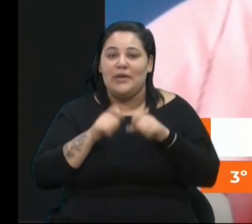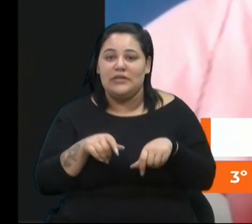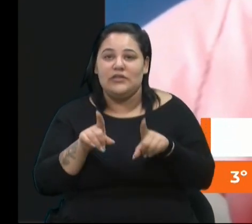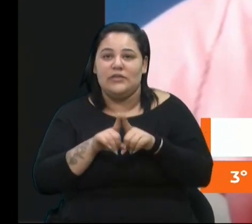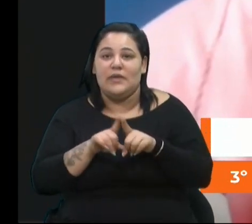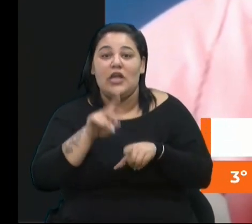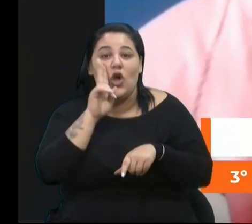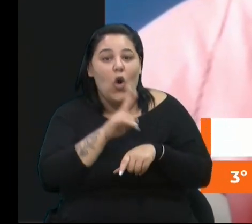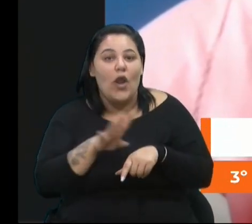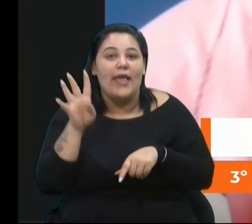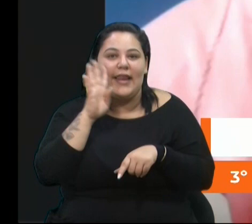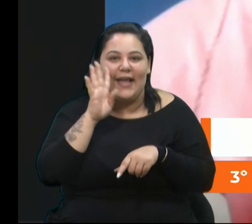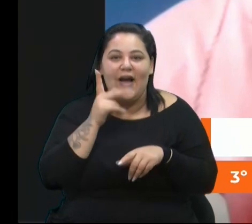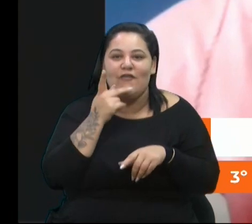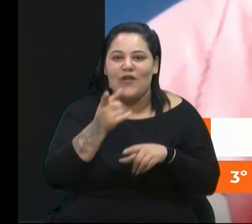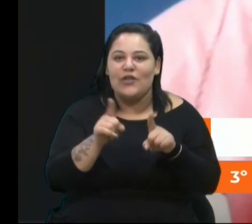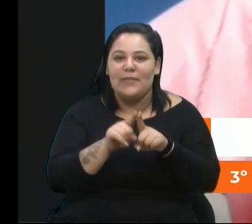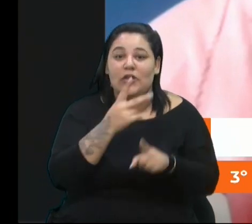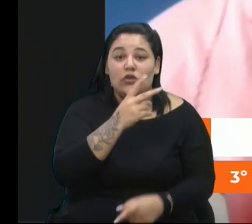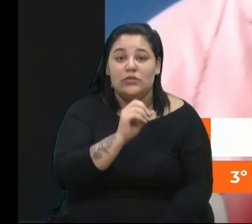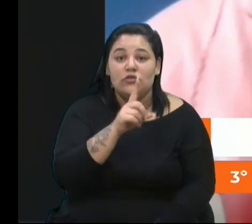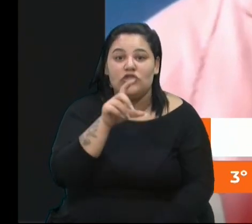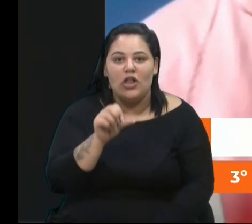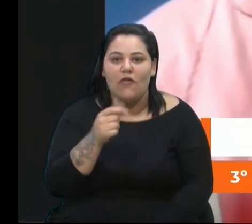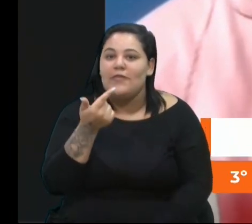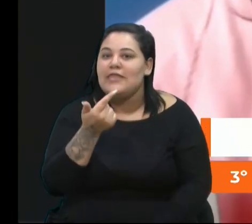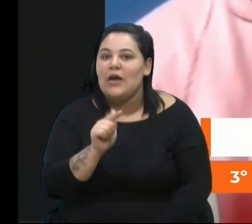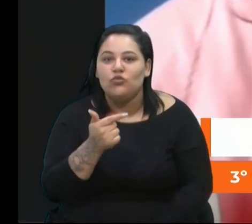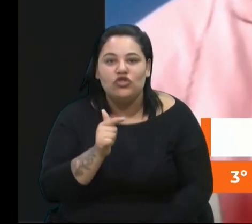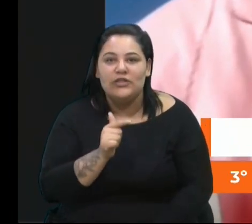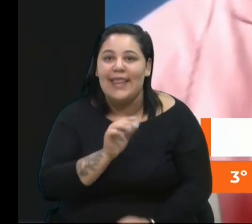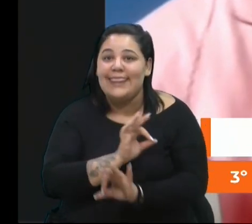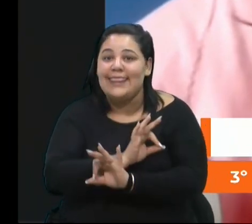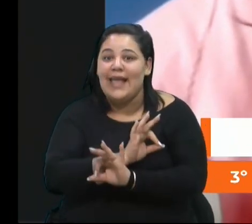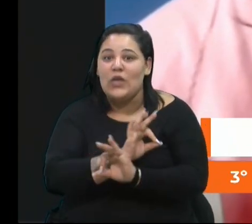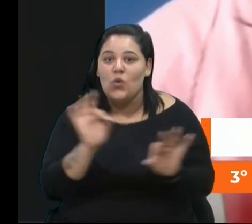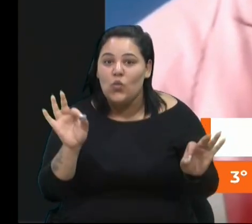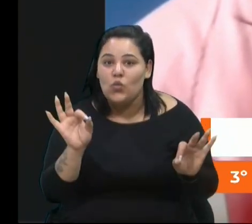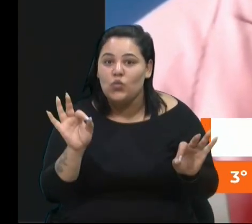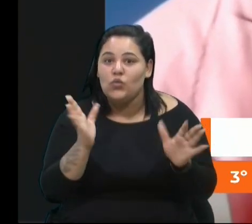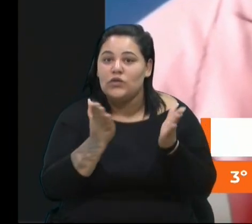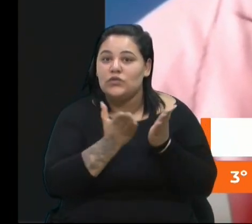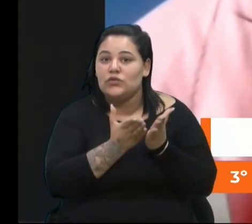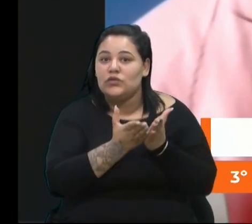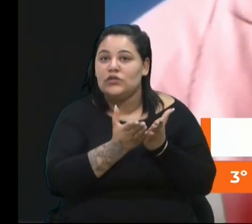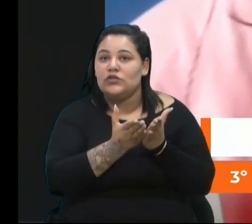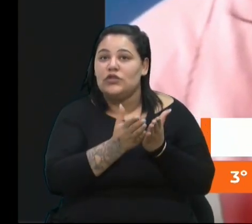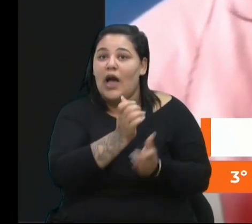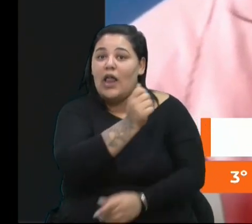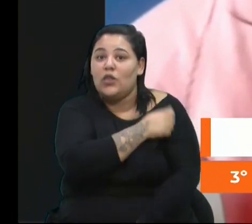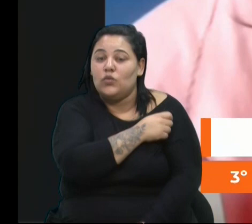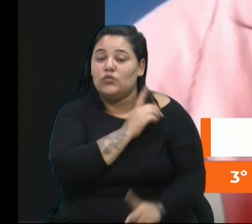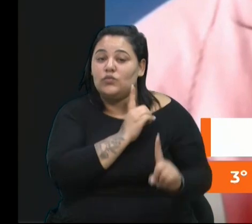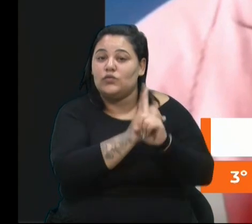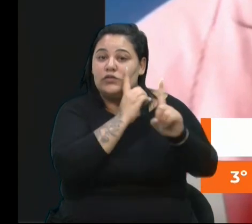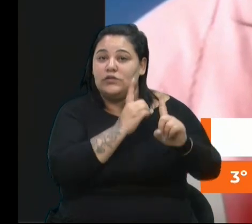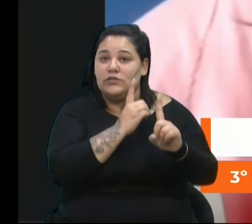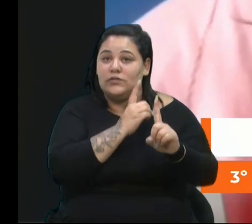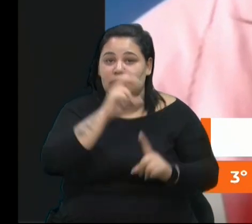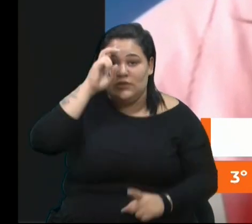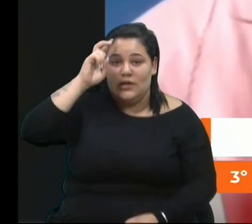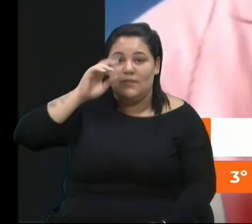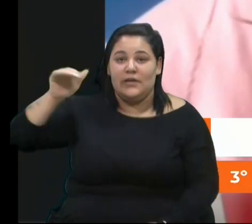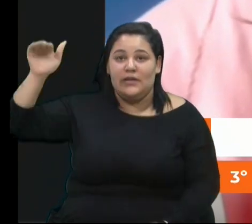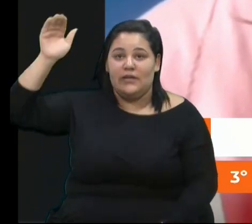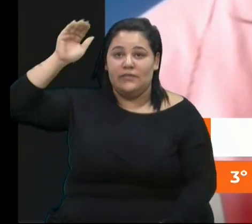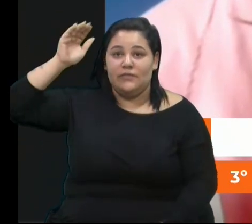potenciais. E olha que legal que ela diz aqui, em 2019 não tinha nenhum estudante identificado com indicadores de